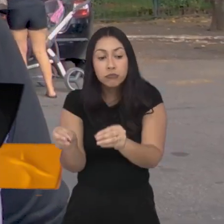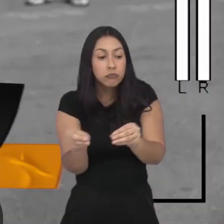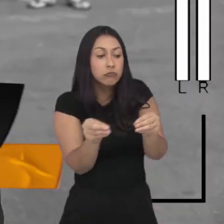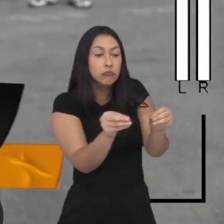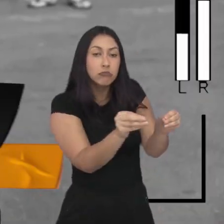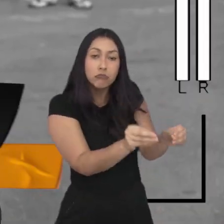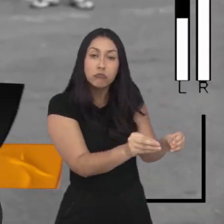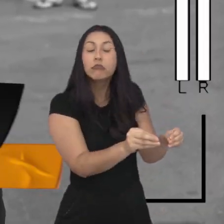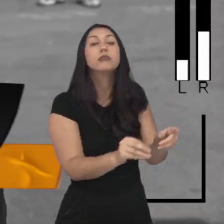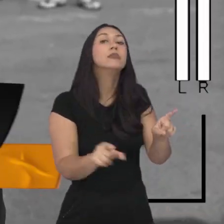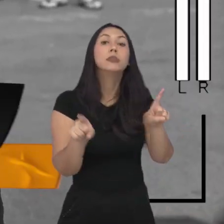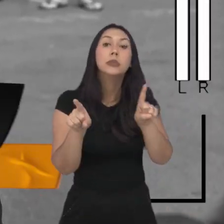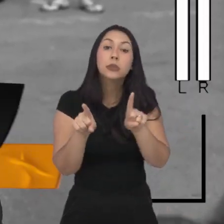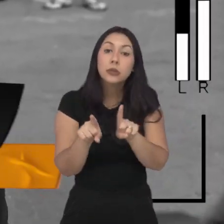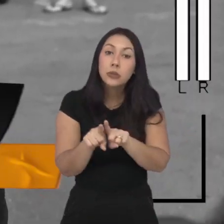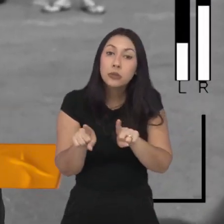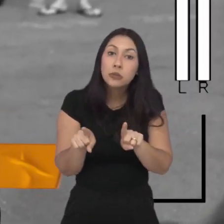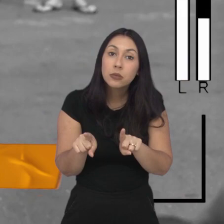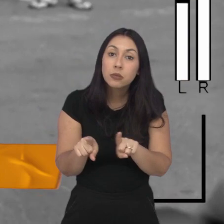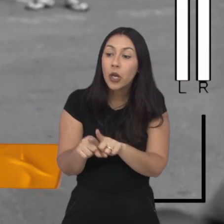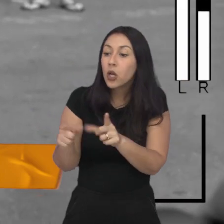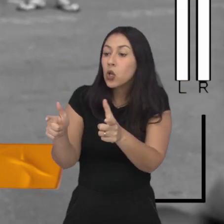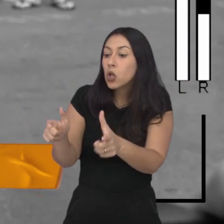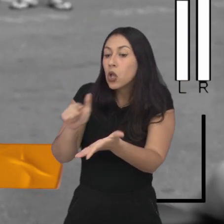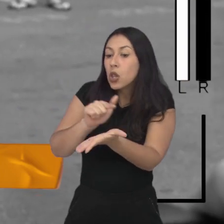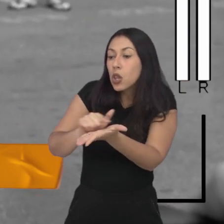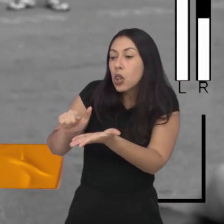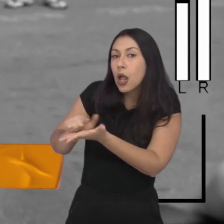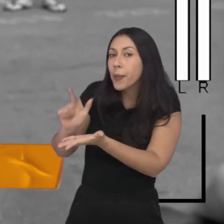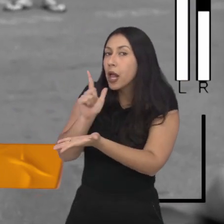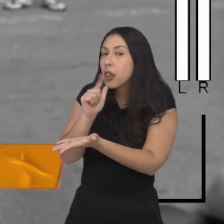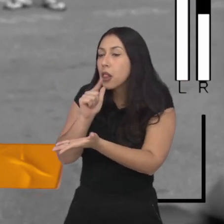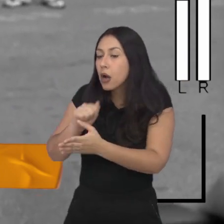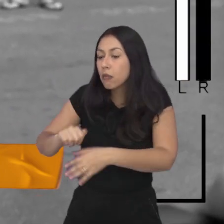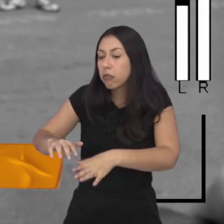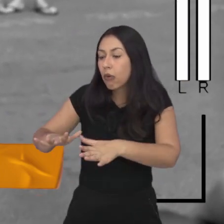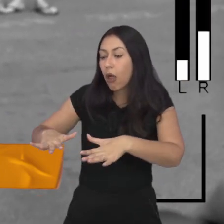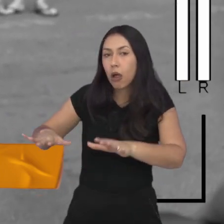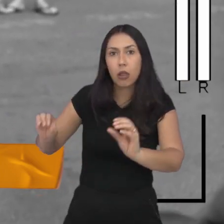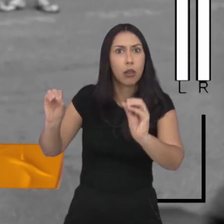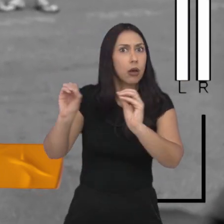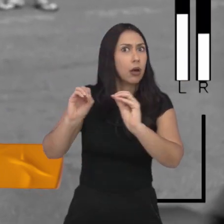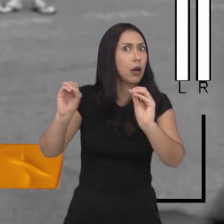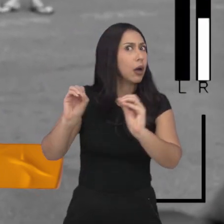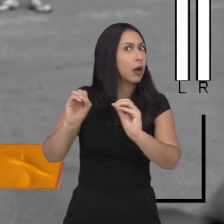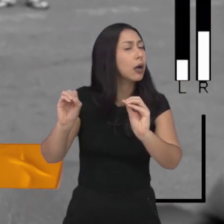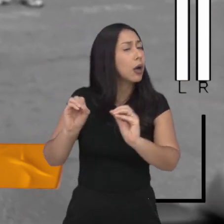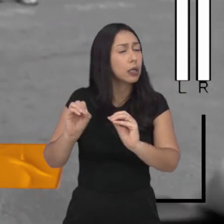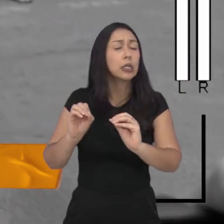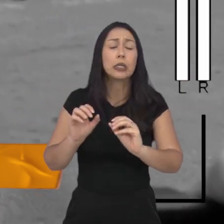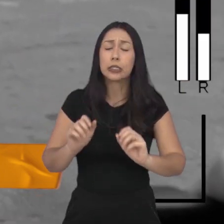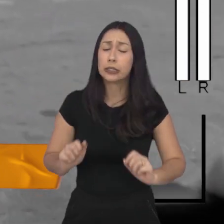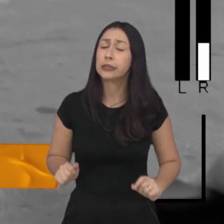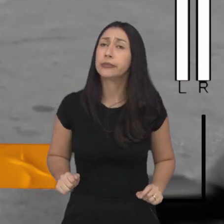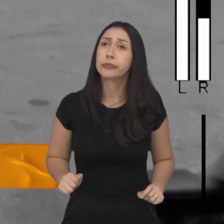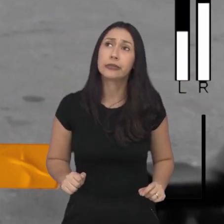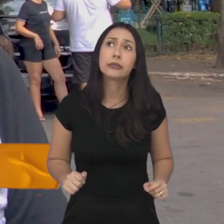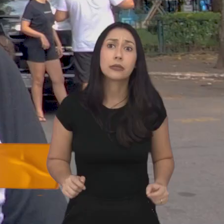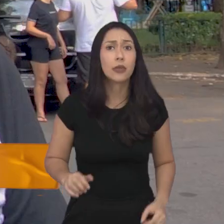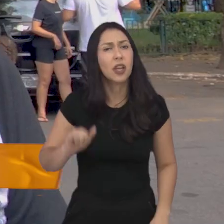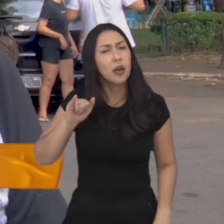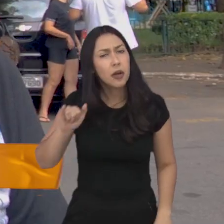né? Manter sempre o quintal limpo, sem água, vasilhas de água, né,